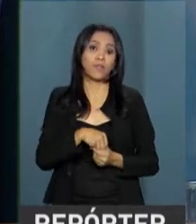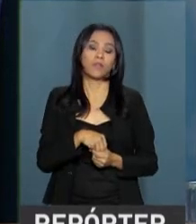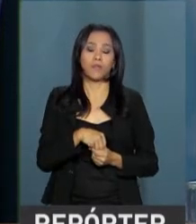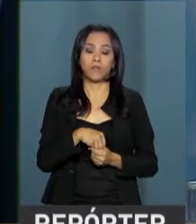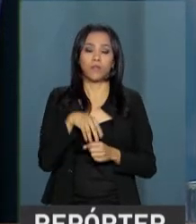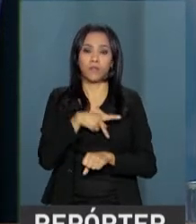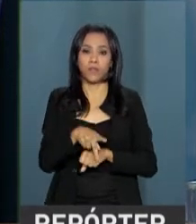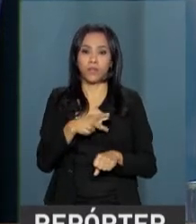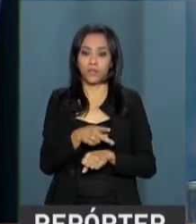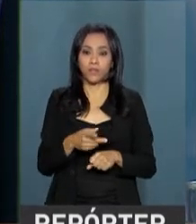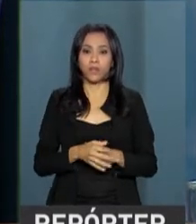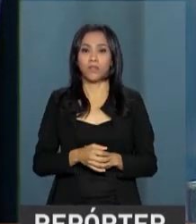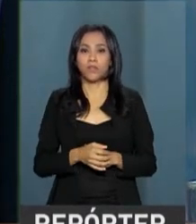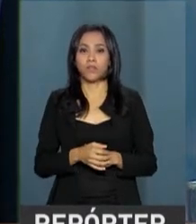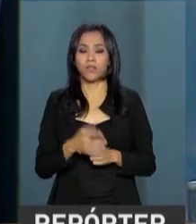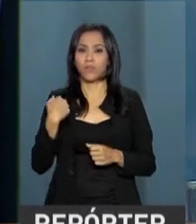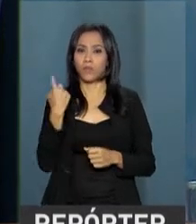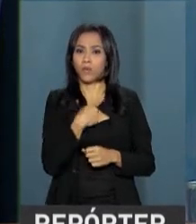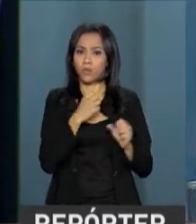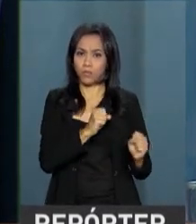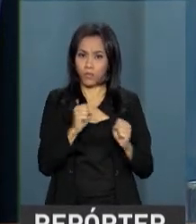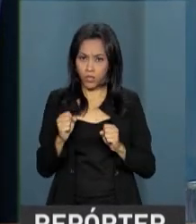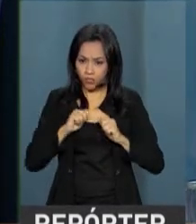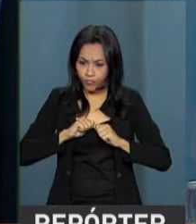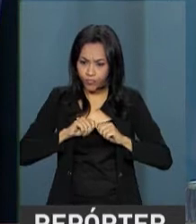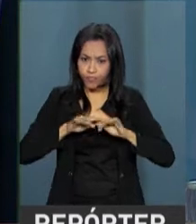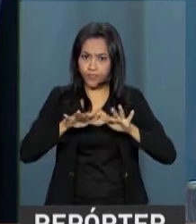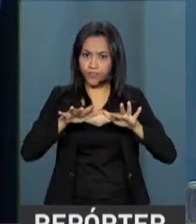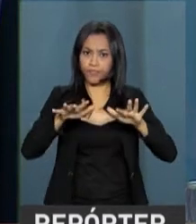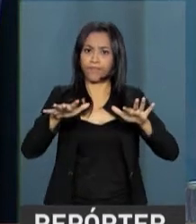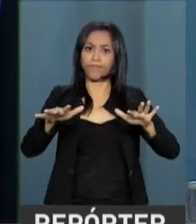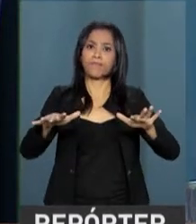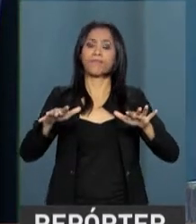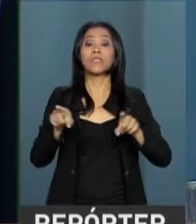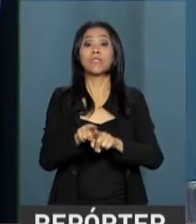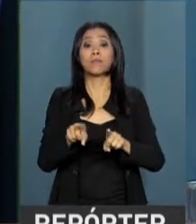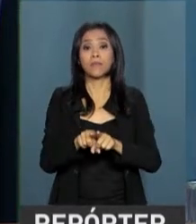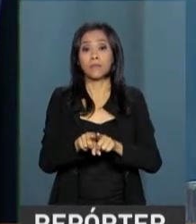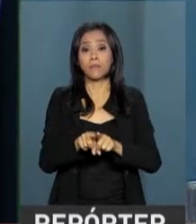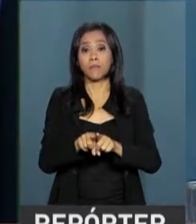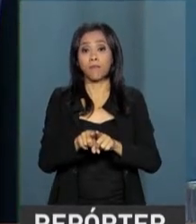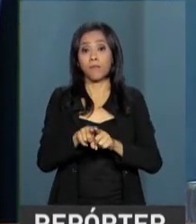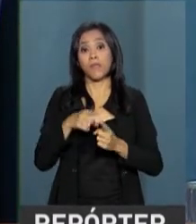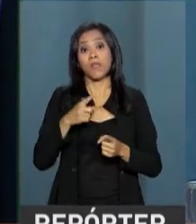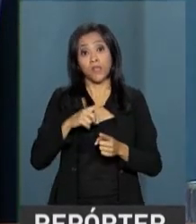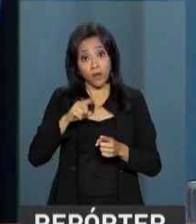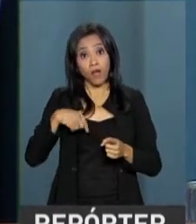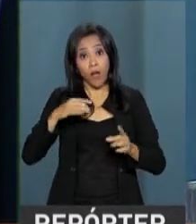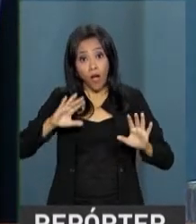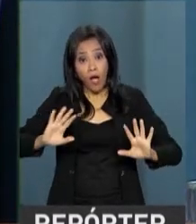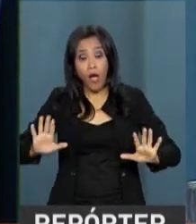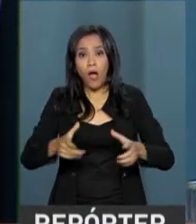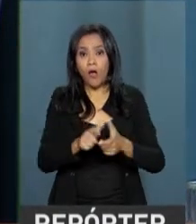projeção do nosso poder e de aumento da capacidade produtiva do país